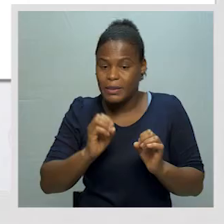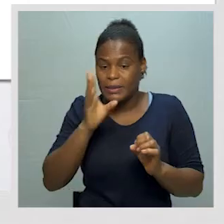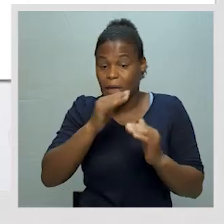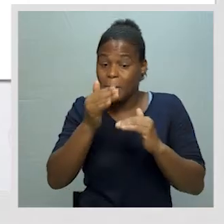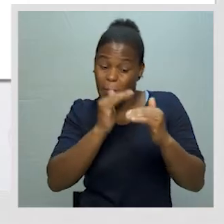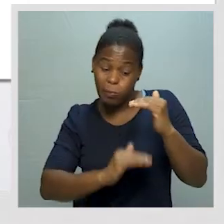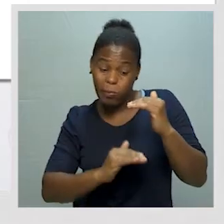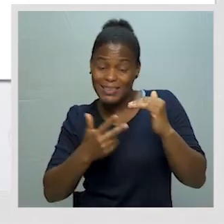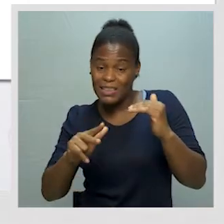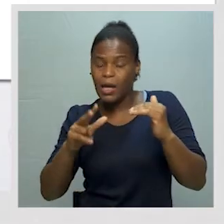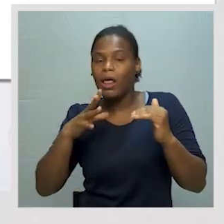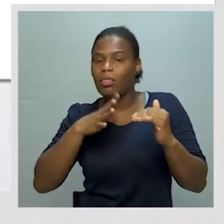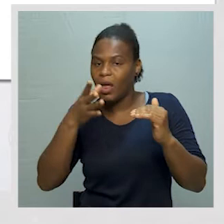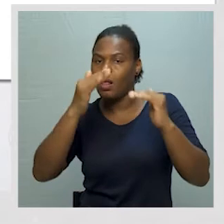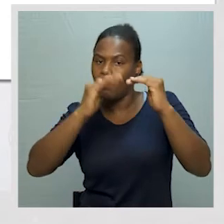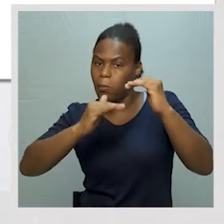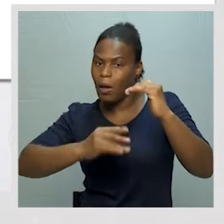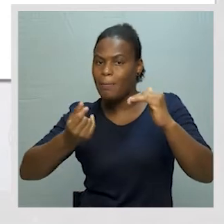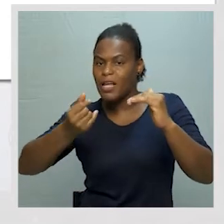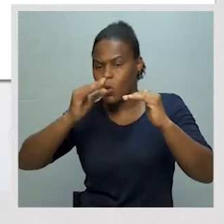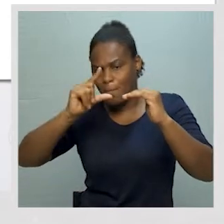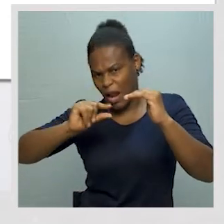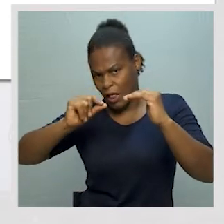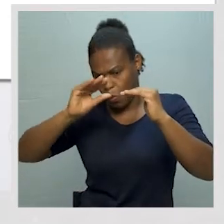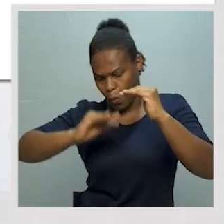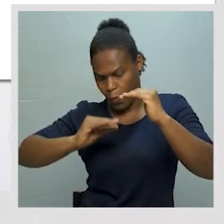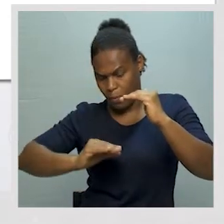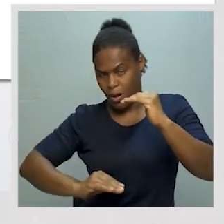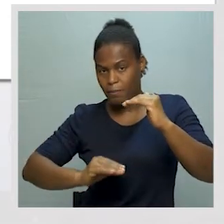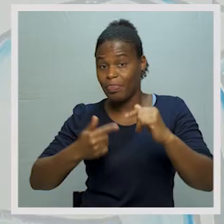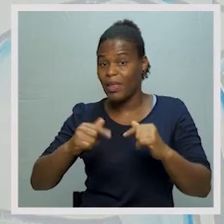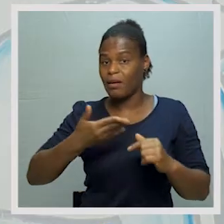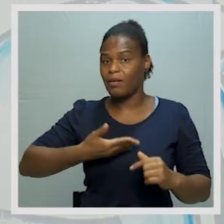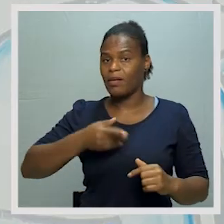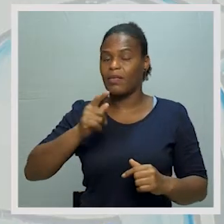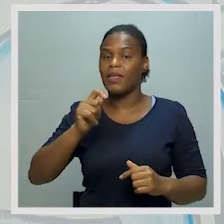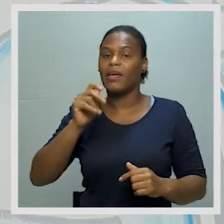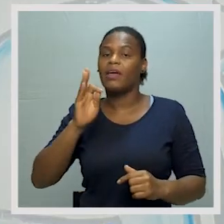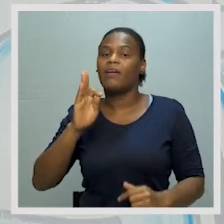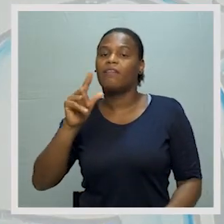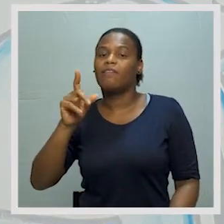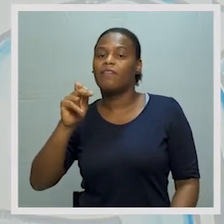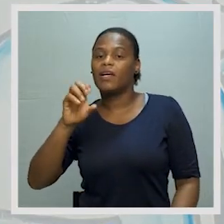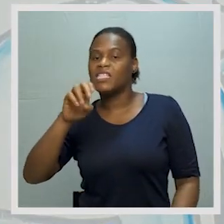100, significa que houve diminuição de preço, ou seja, houve a deflação.